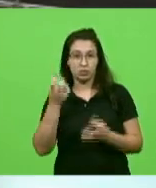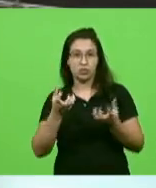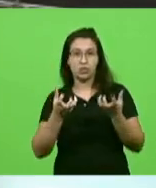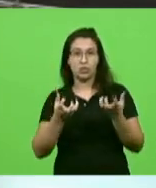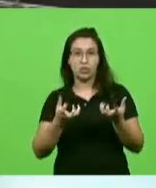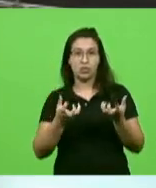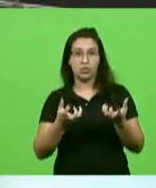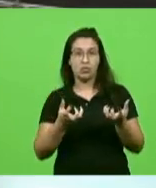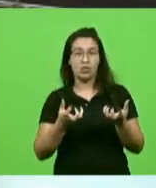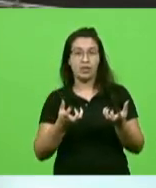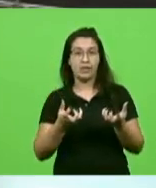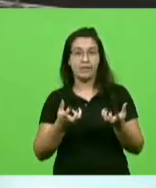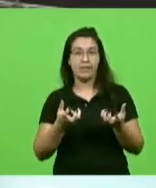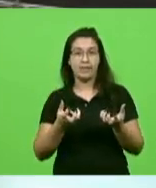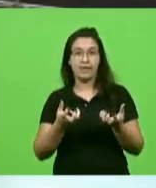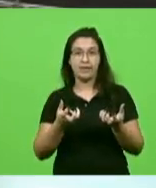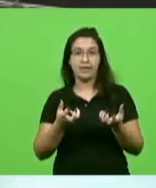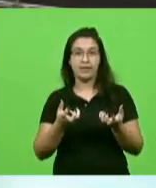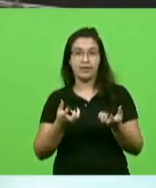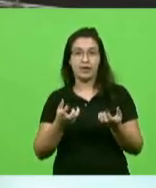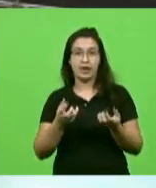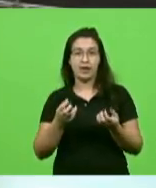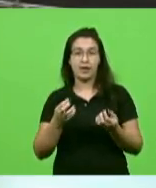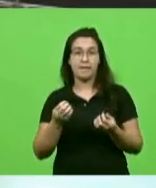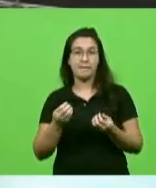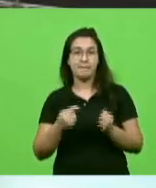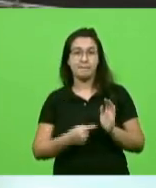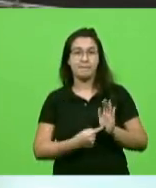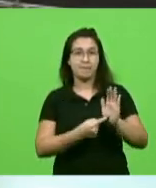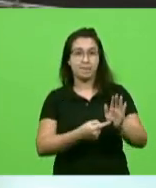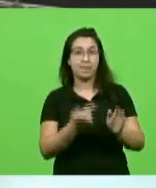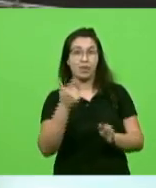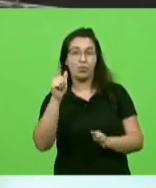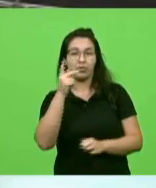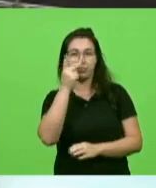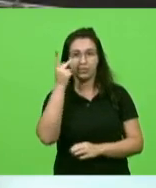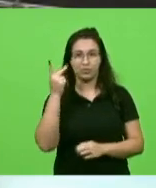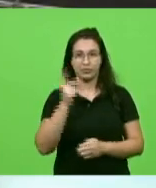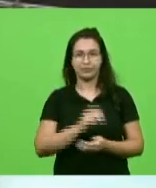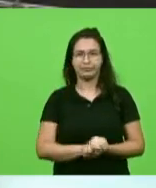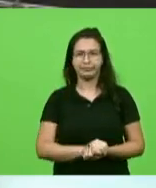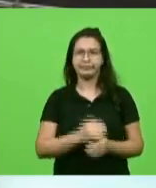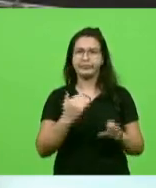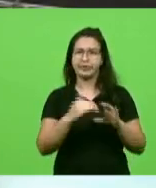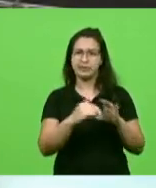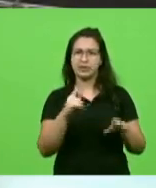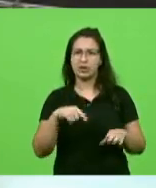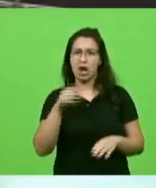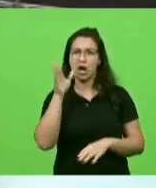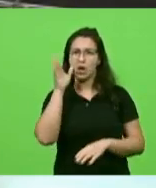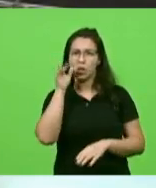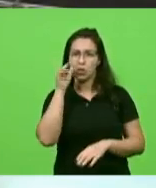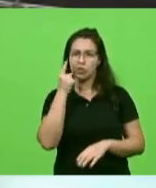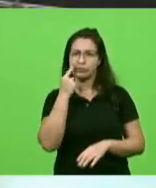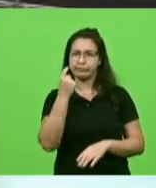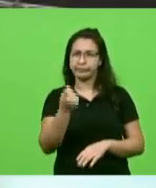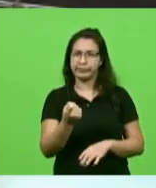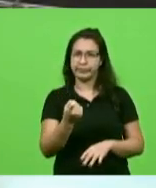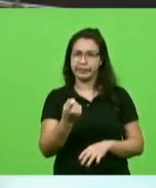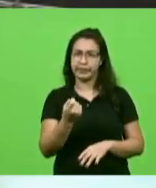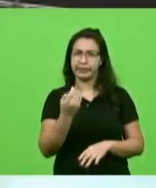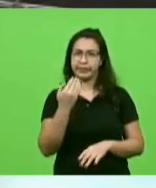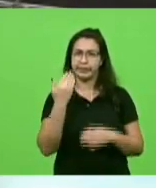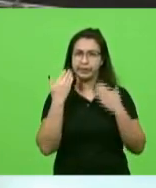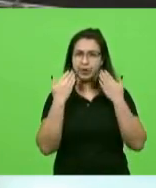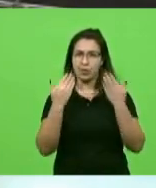de outrem fechados efetivamente Tais mensagens são bastante e Furiosos e realmente indicam